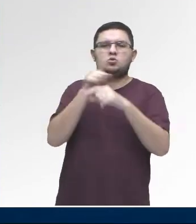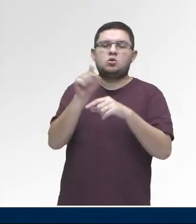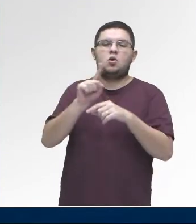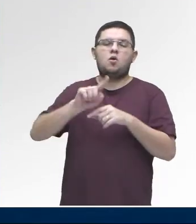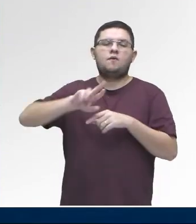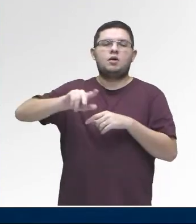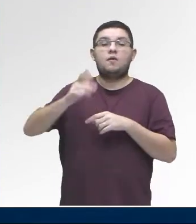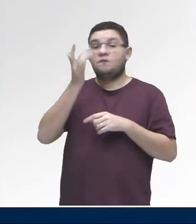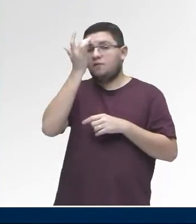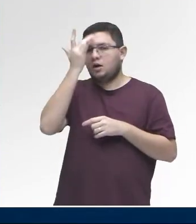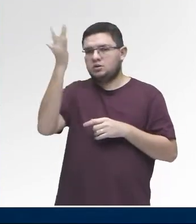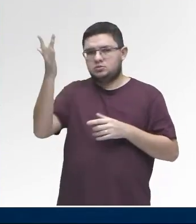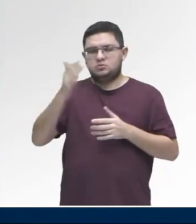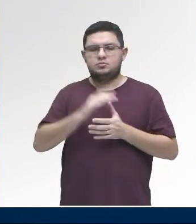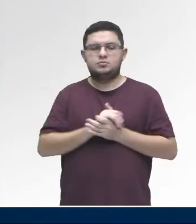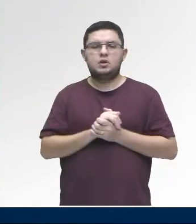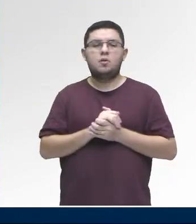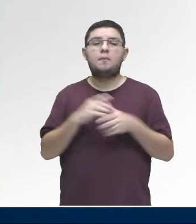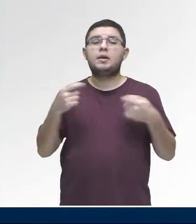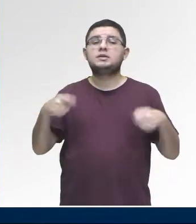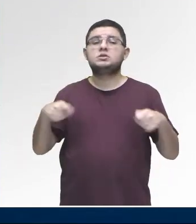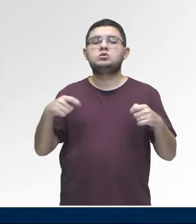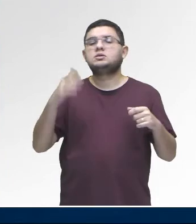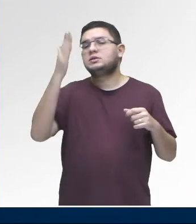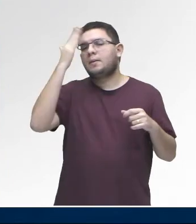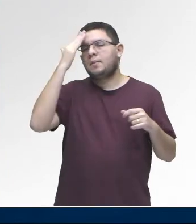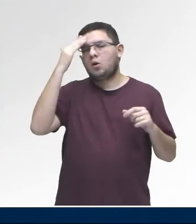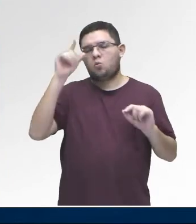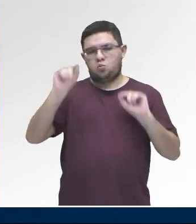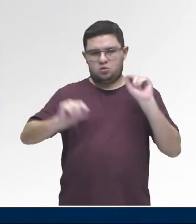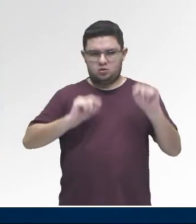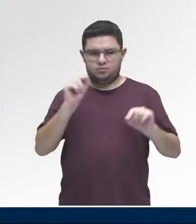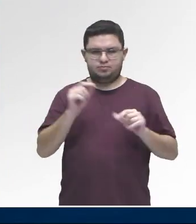preciso saber? Então,